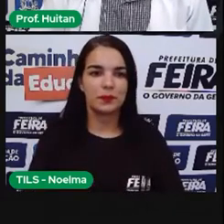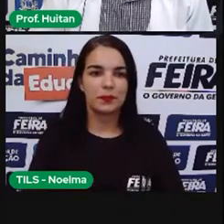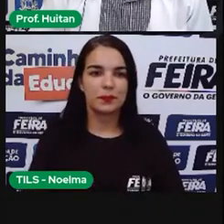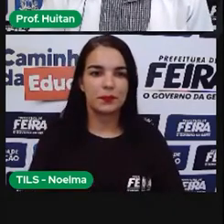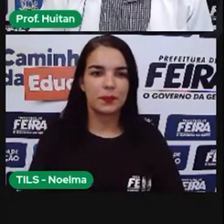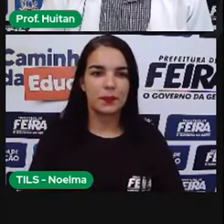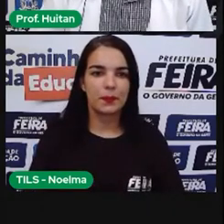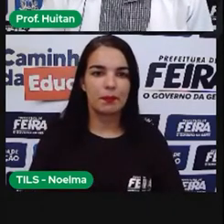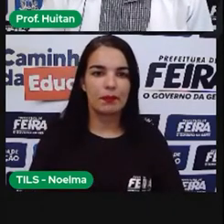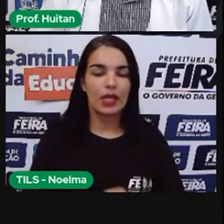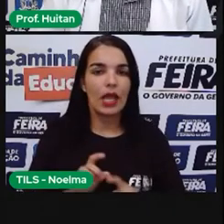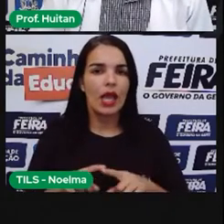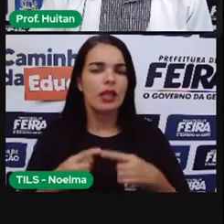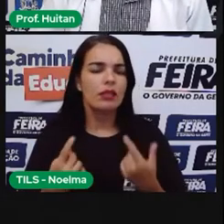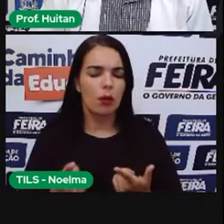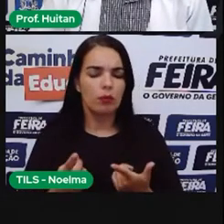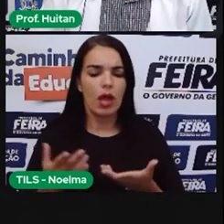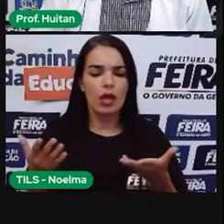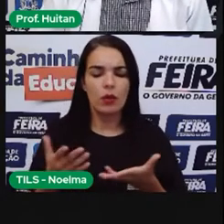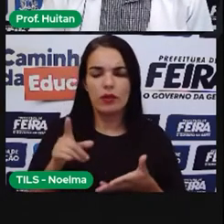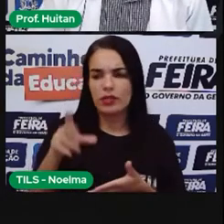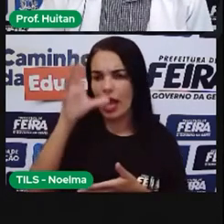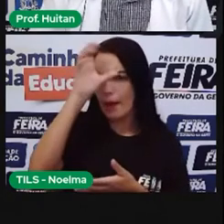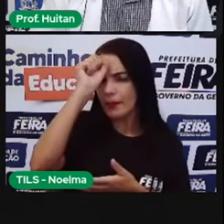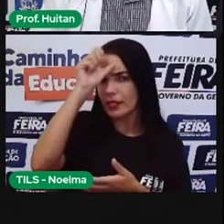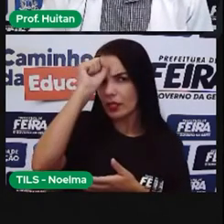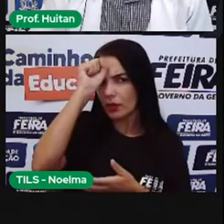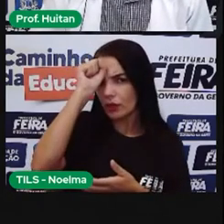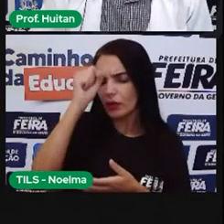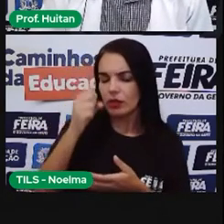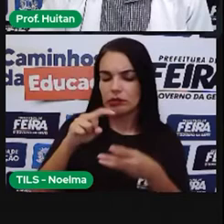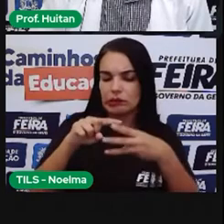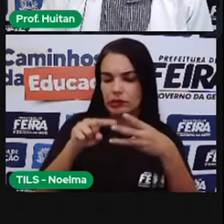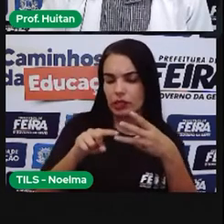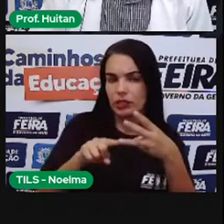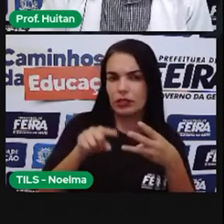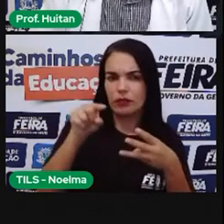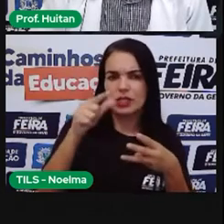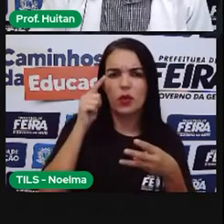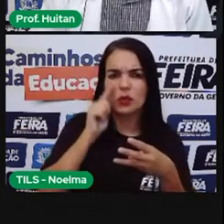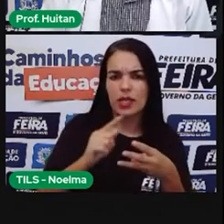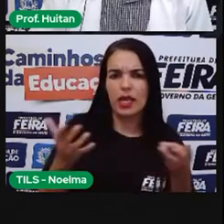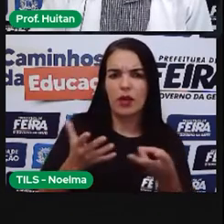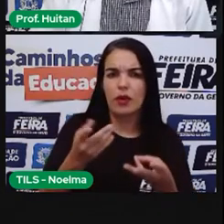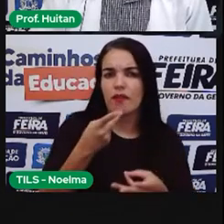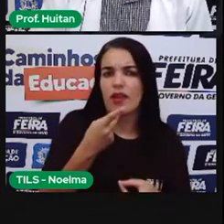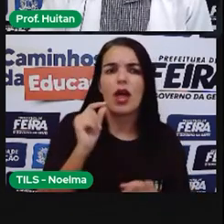A partir desses elementos, você consegue dizer o que é canção? Será que você consegue?